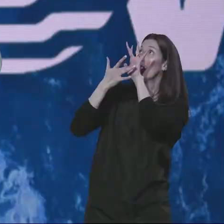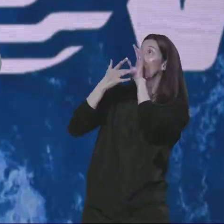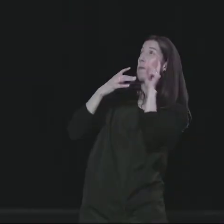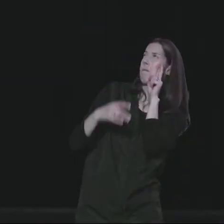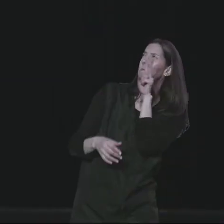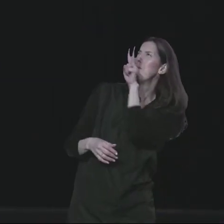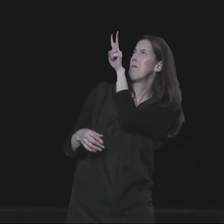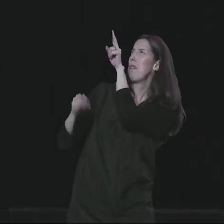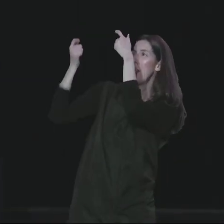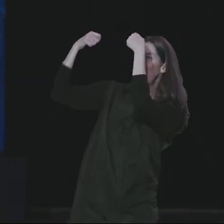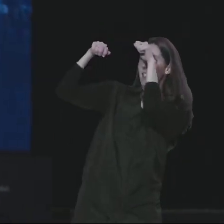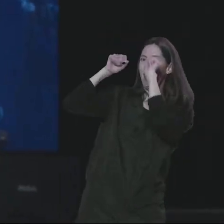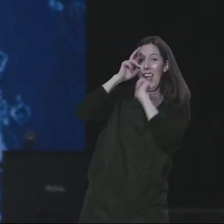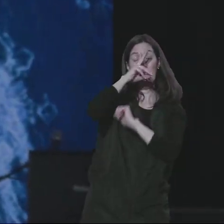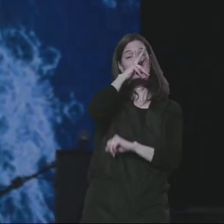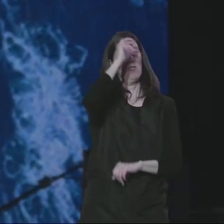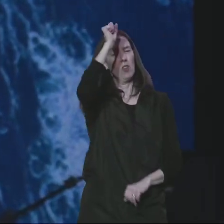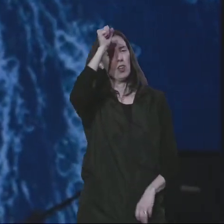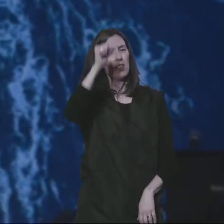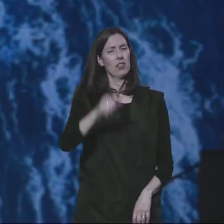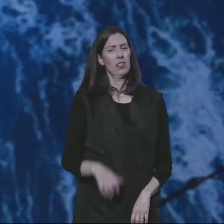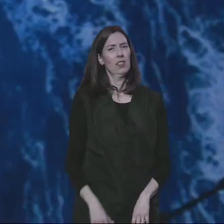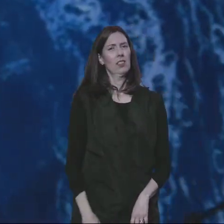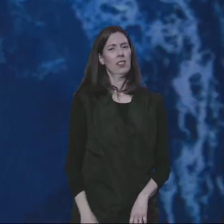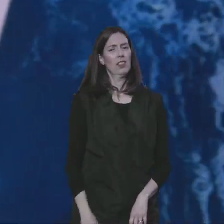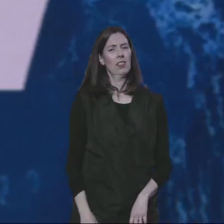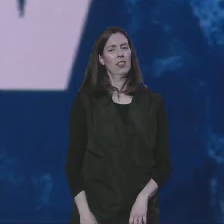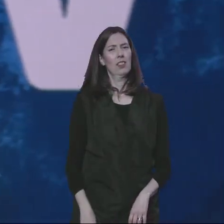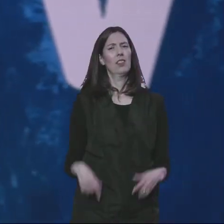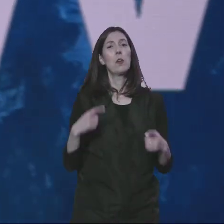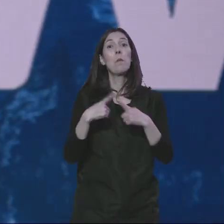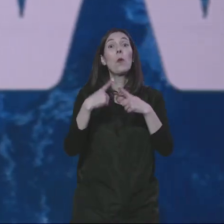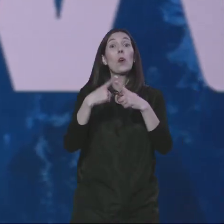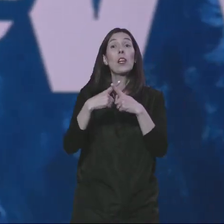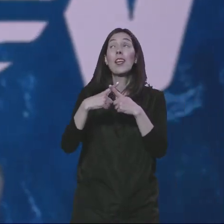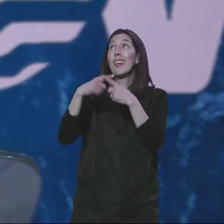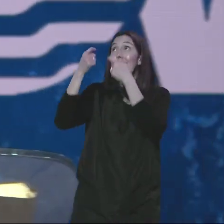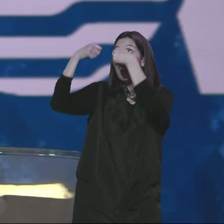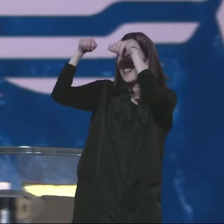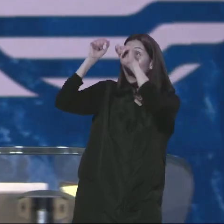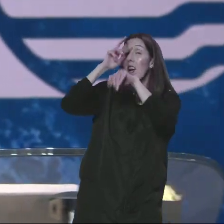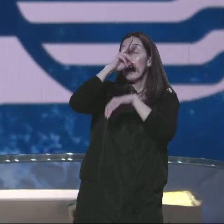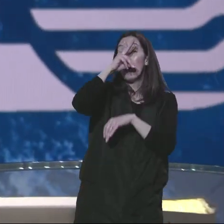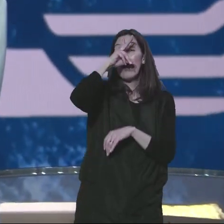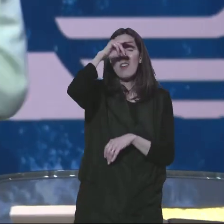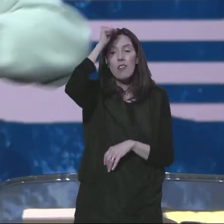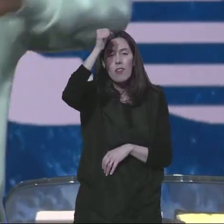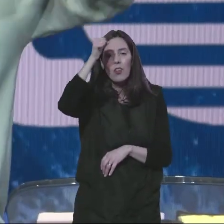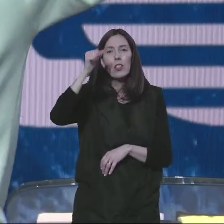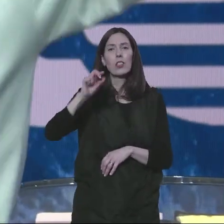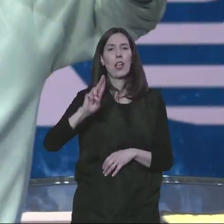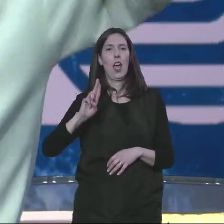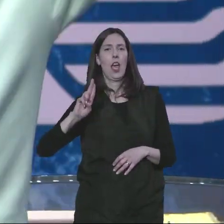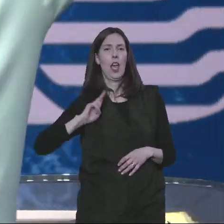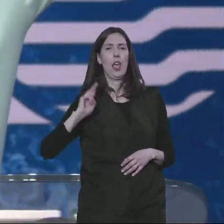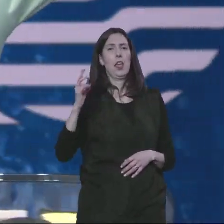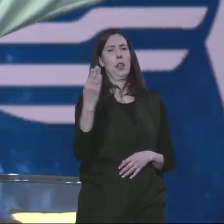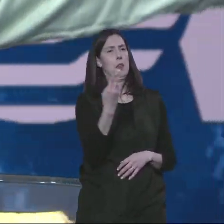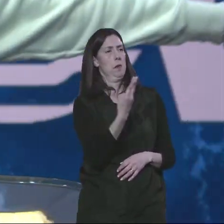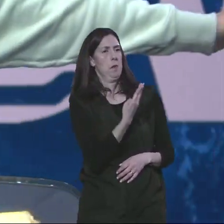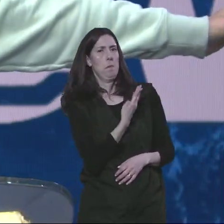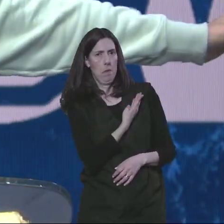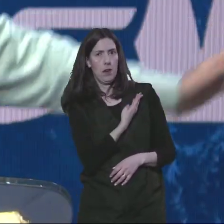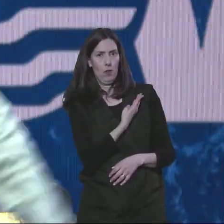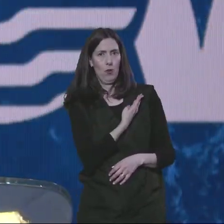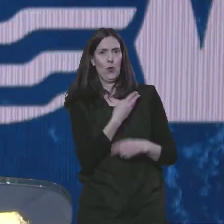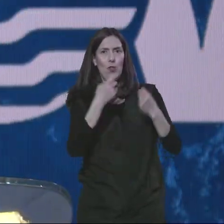nós. Por que que olhar para Jesus traz força para nós? Porque no decorrer do texto, depois deles falarem todos os heróis